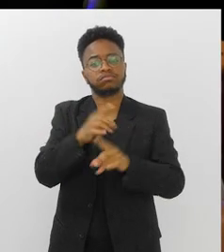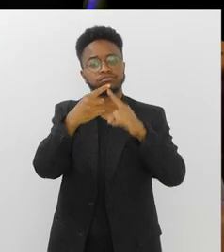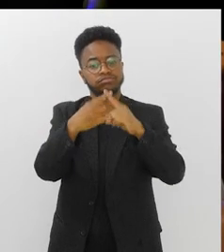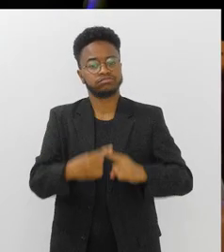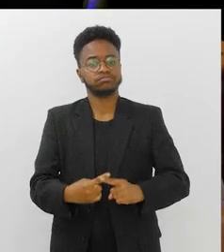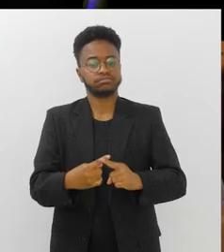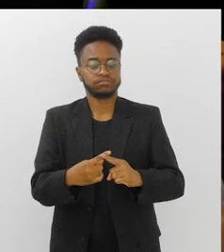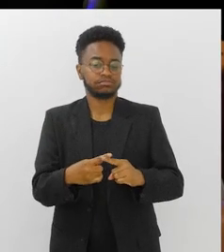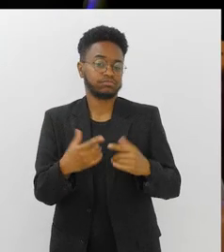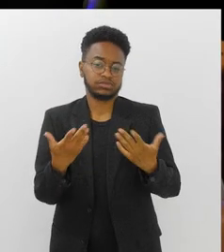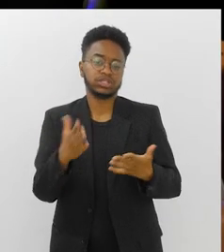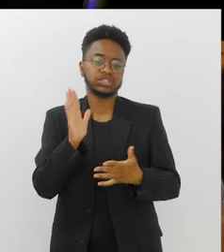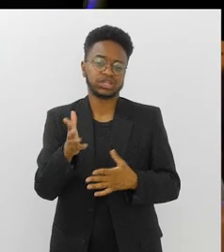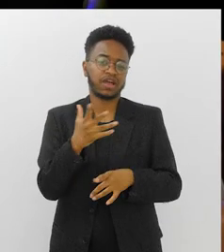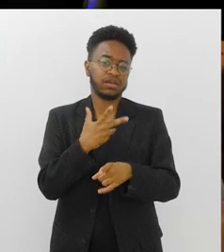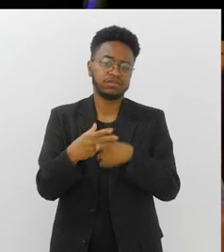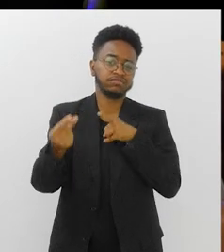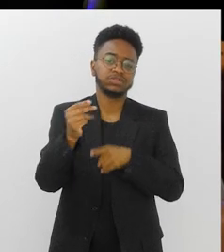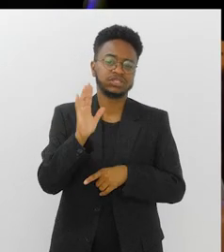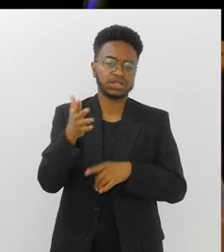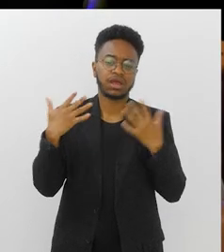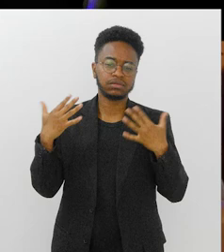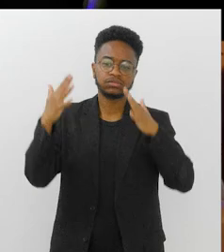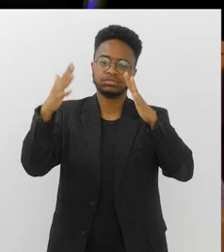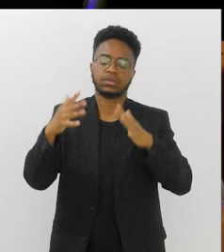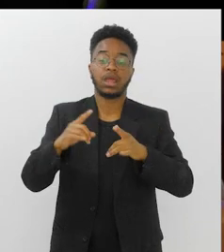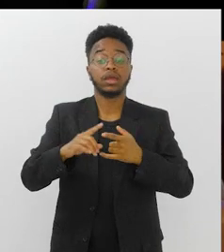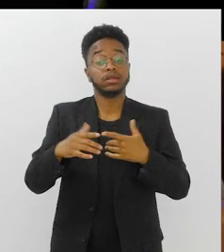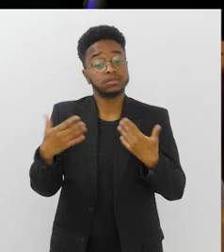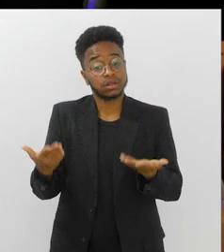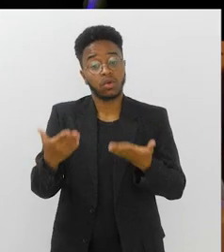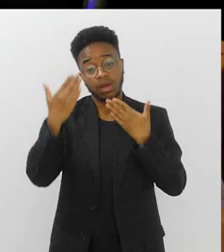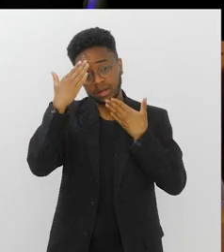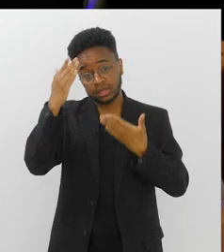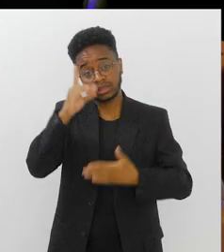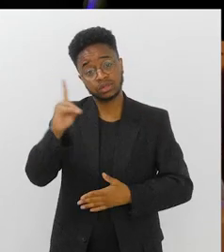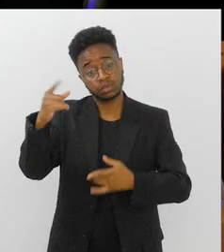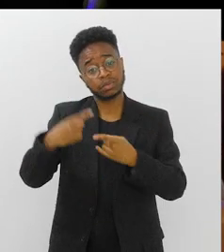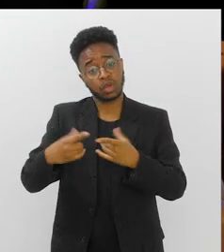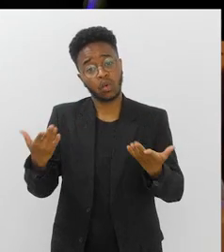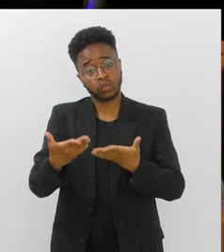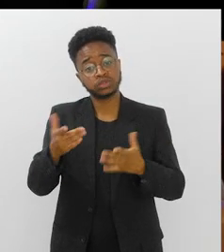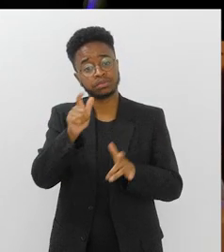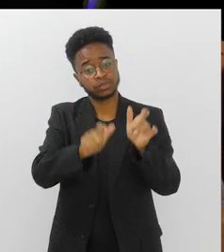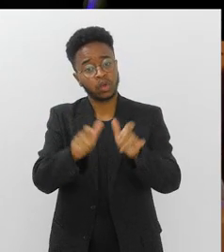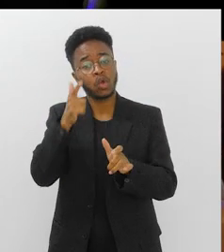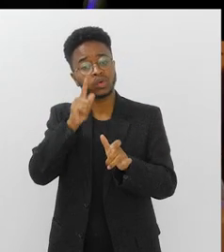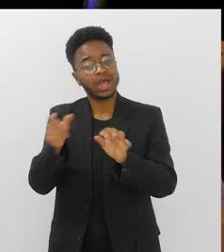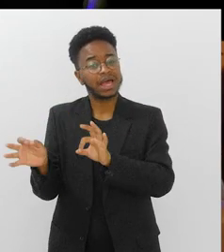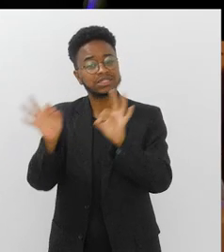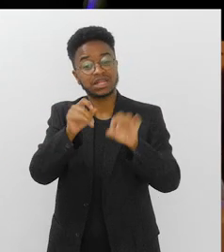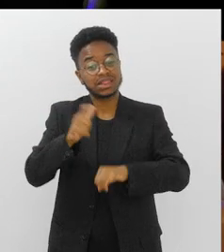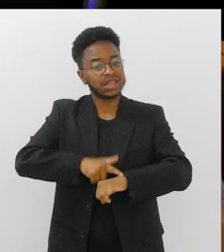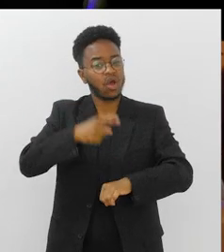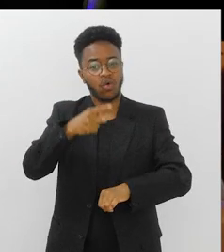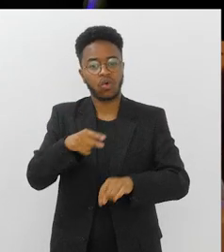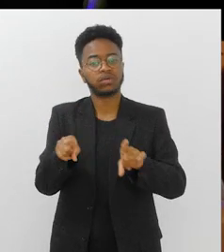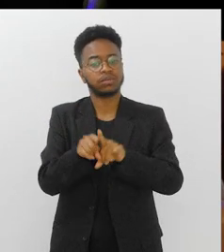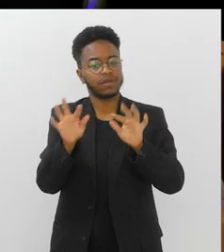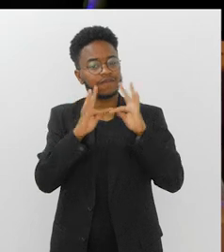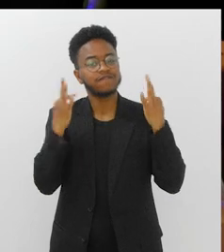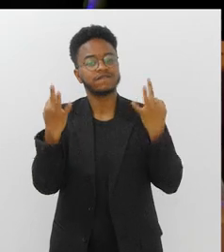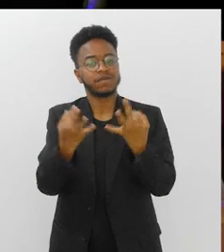do do do coisa ou seja você já foi campeão já comemorou já fez tudo e graças a Deus hoje as pessoas vão poder assistir na hora os